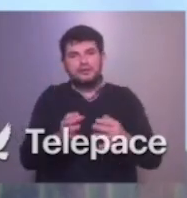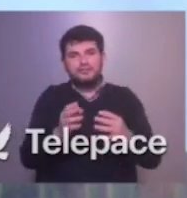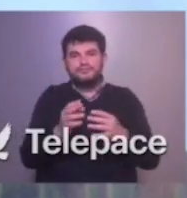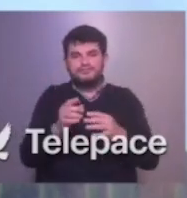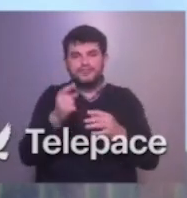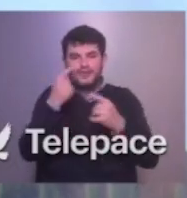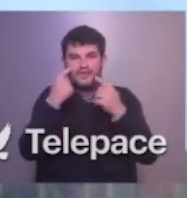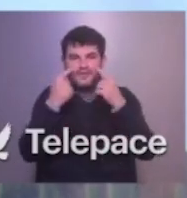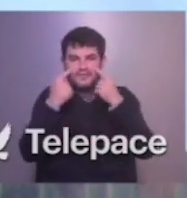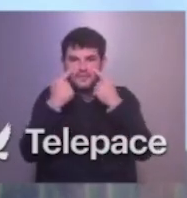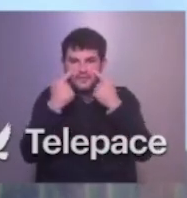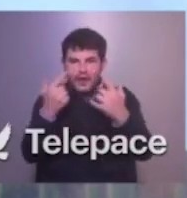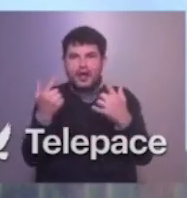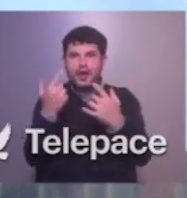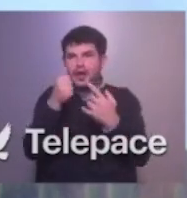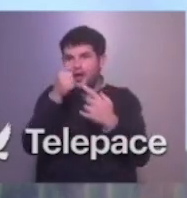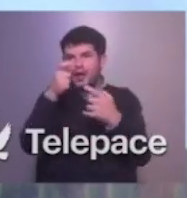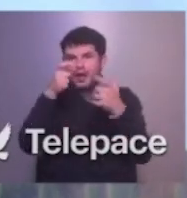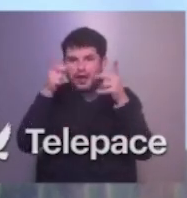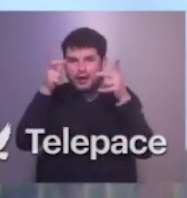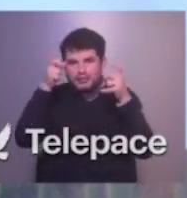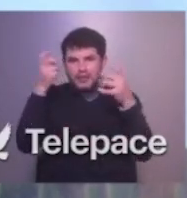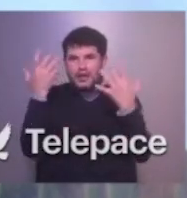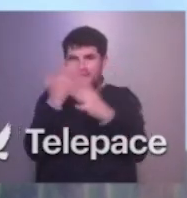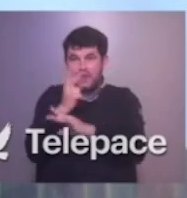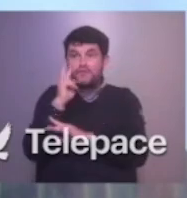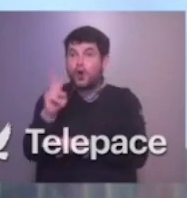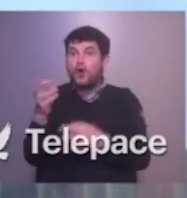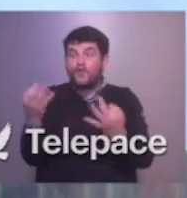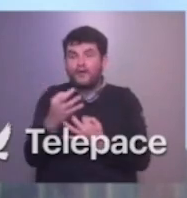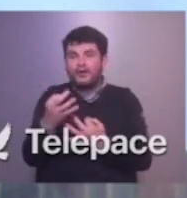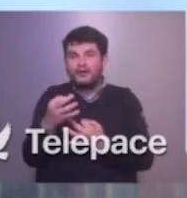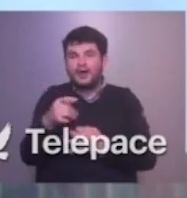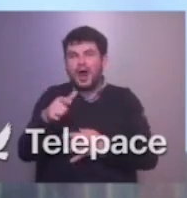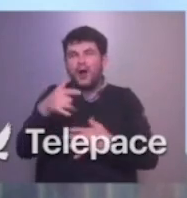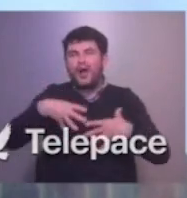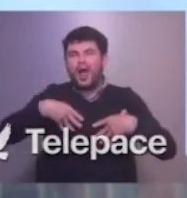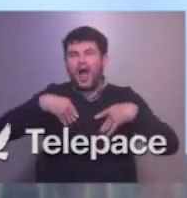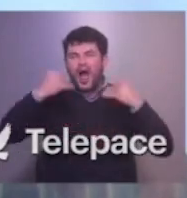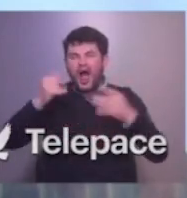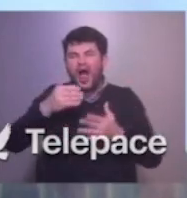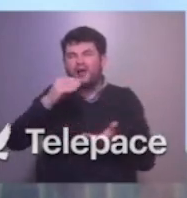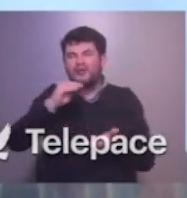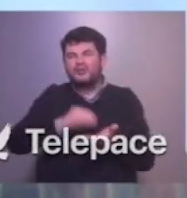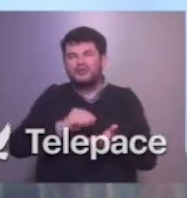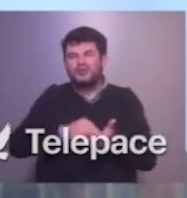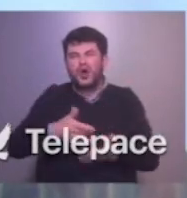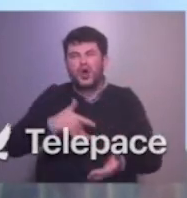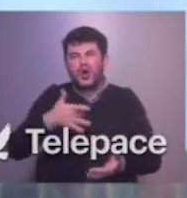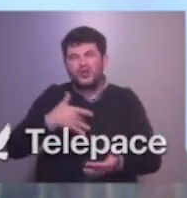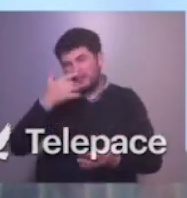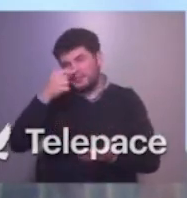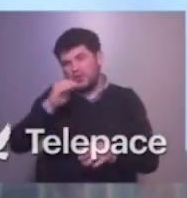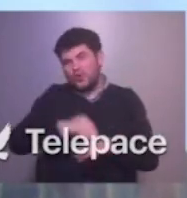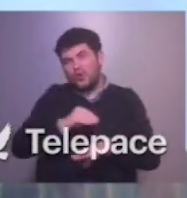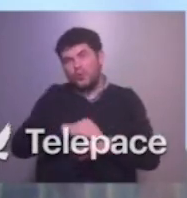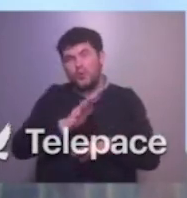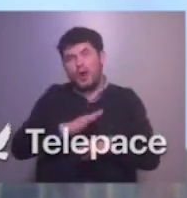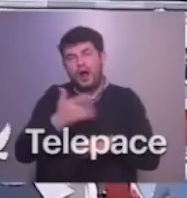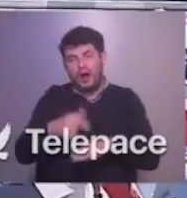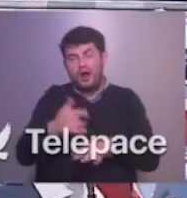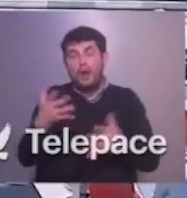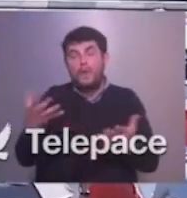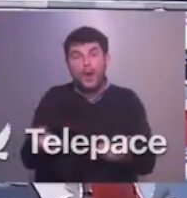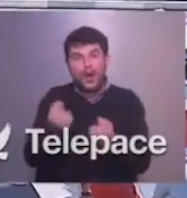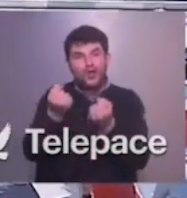visão do inferno: vistes o inferno, para onde vão as almas dos pobres pecadores. Para os